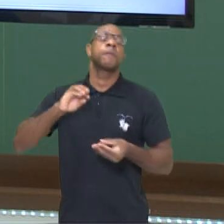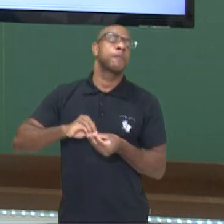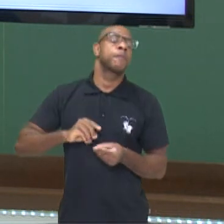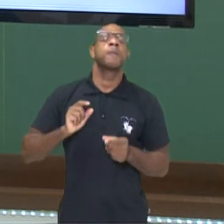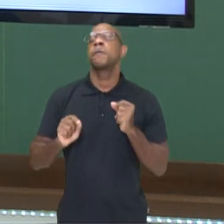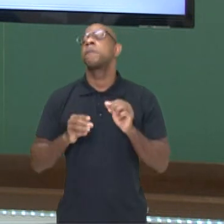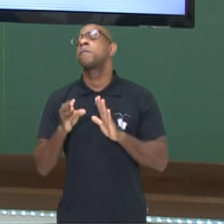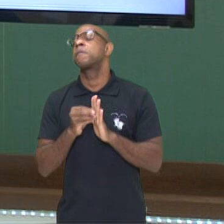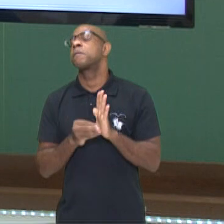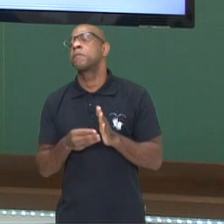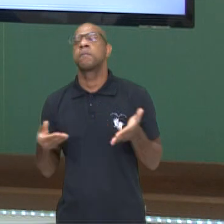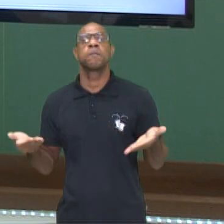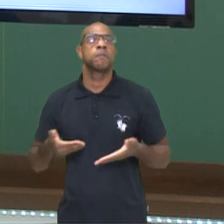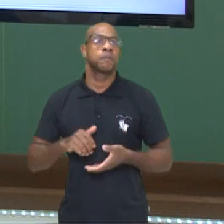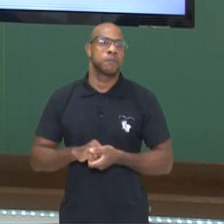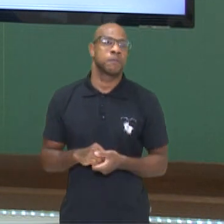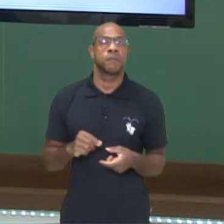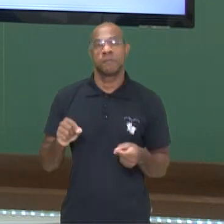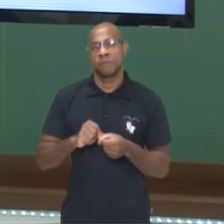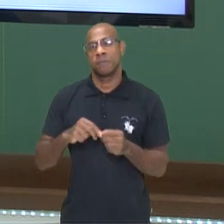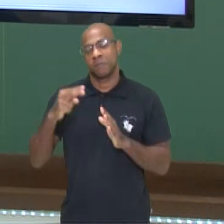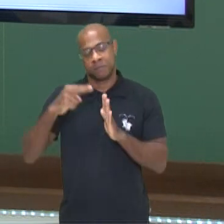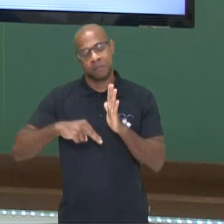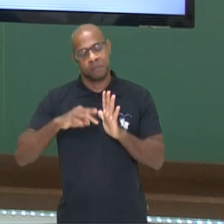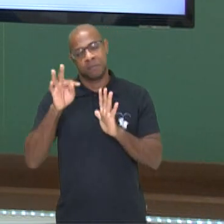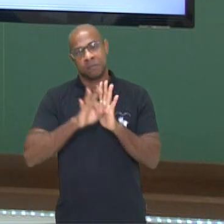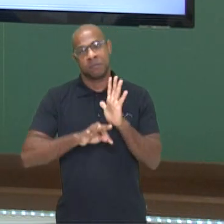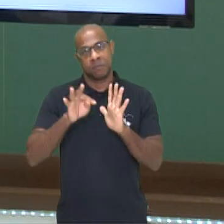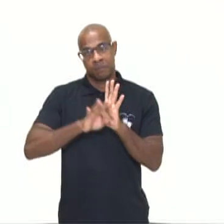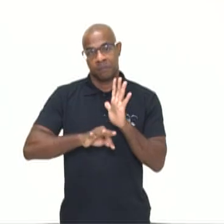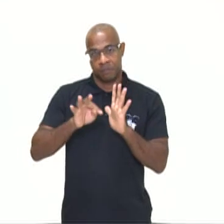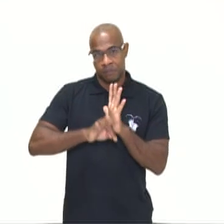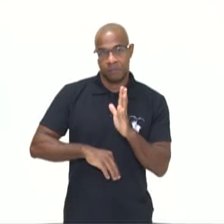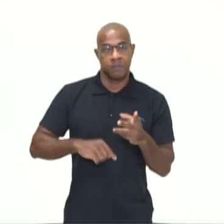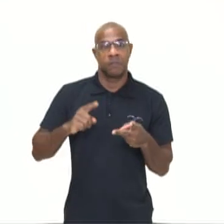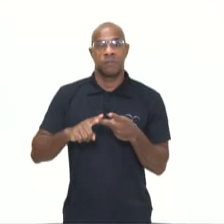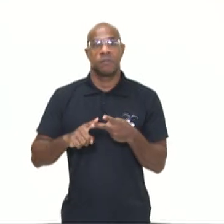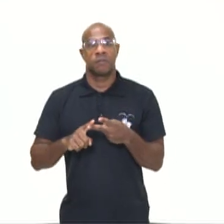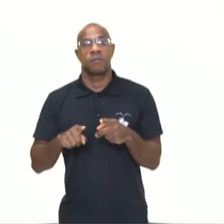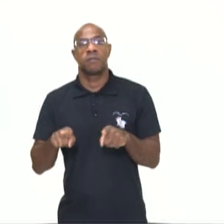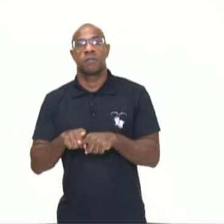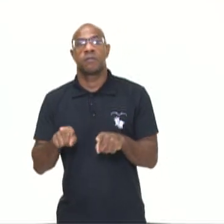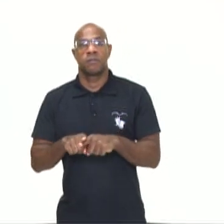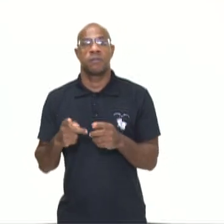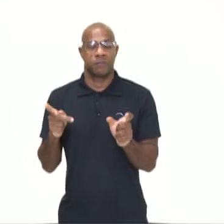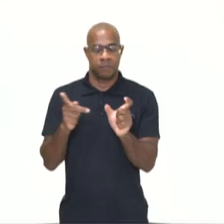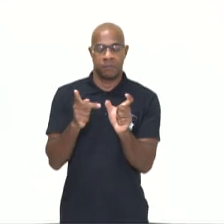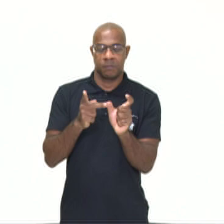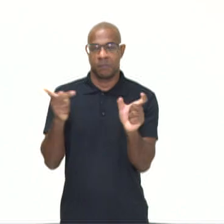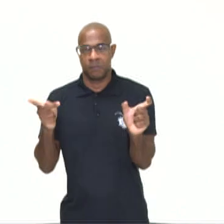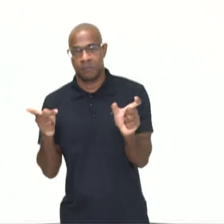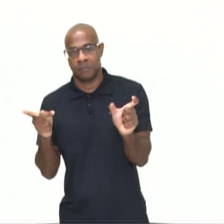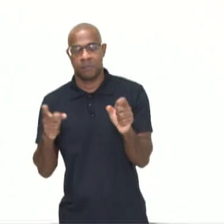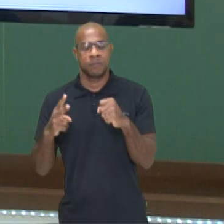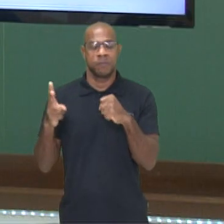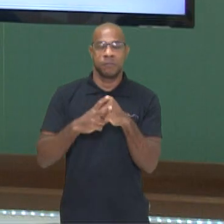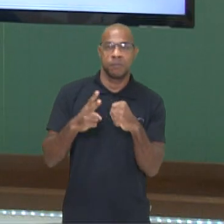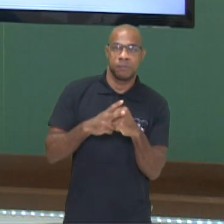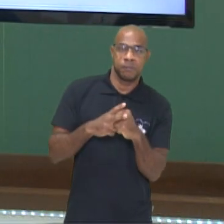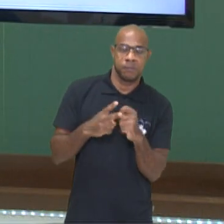nosso conteúdo. Realizamos a leitura de textos jornalísticos, reconhecemos os predicados verbais e